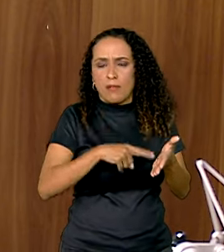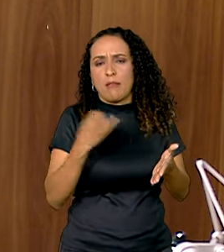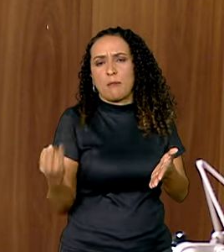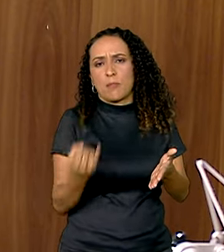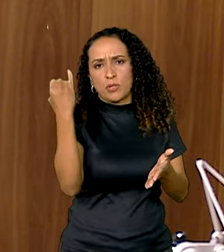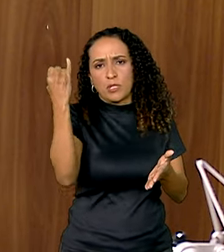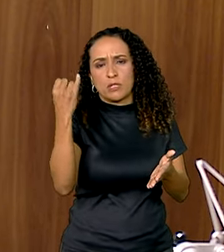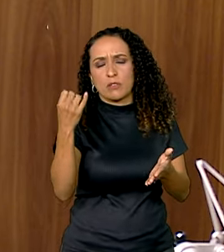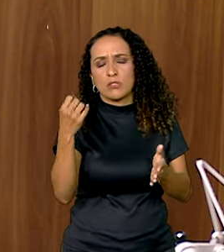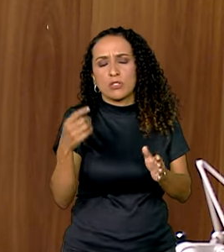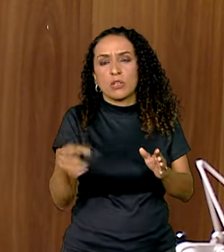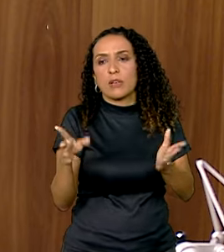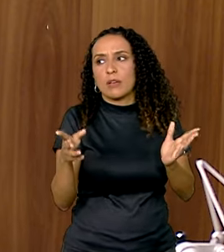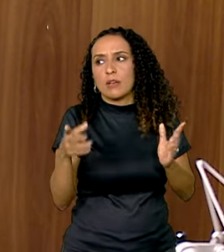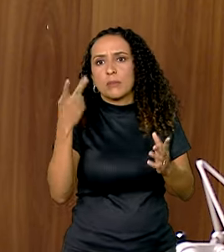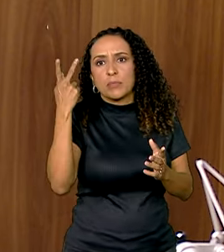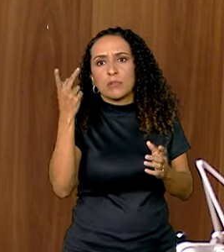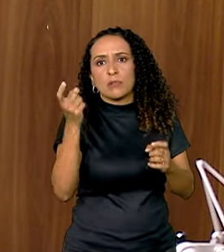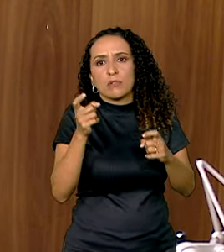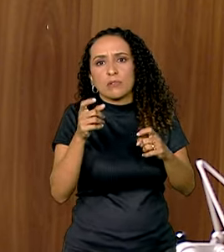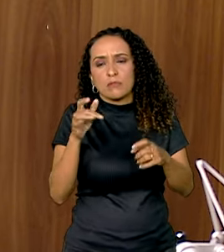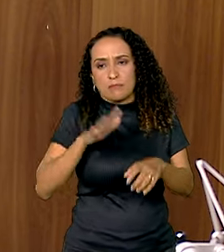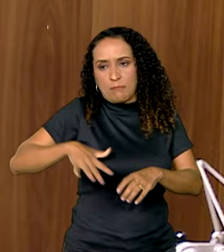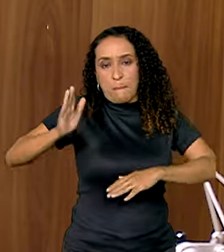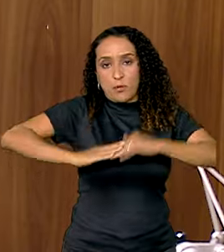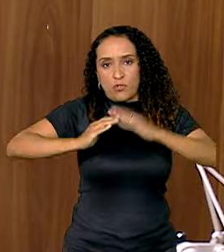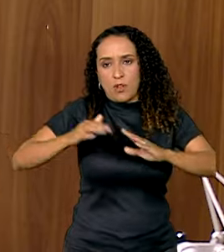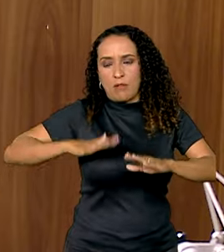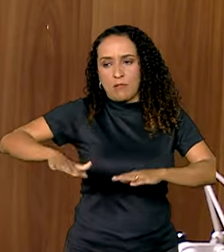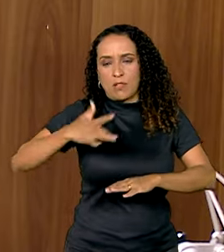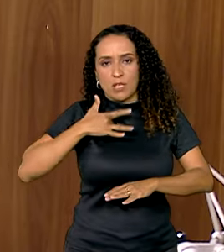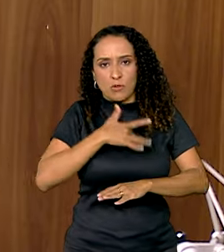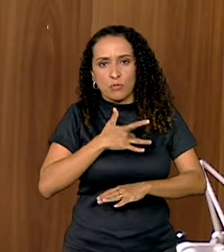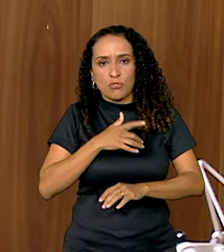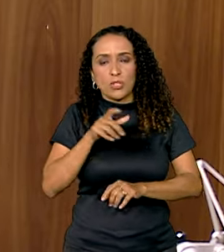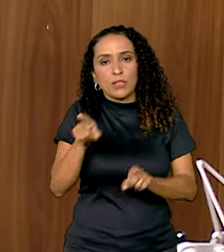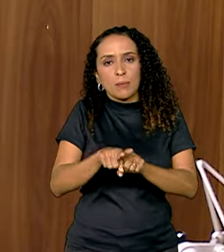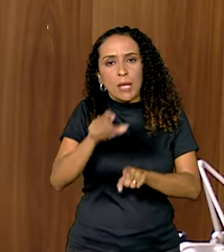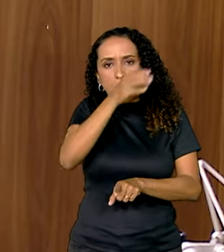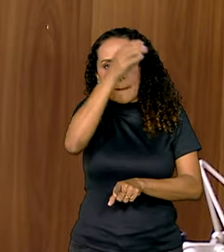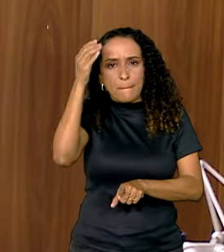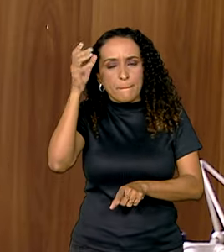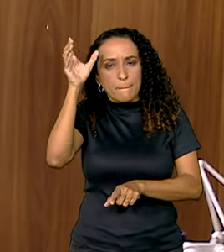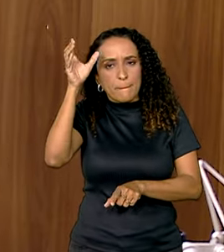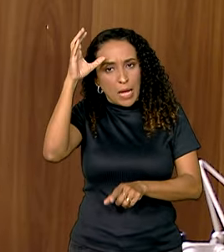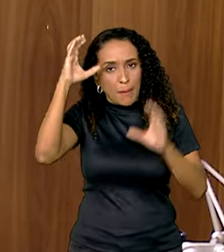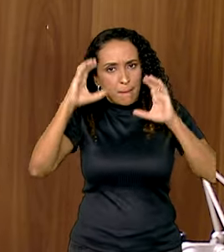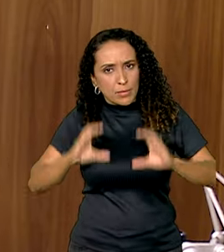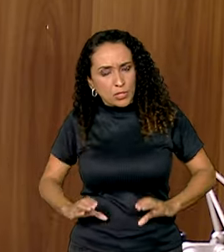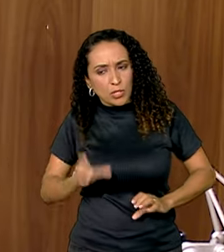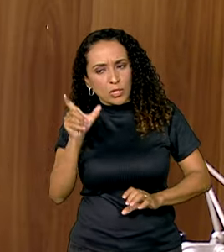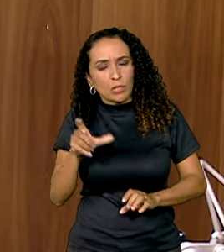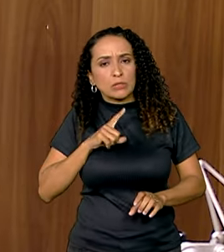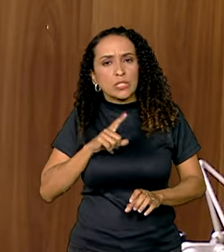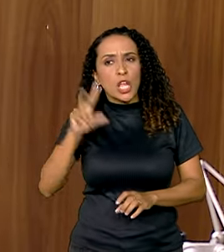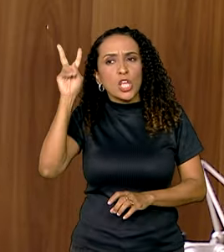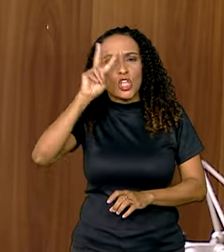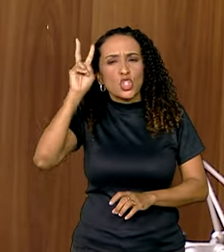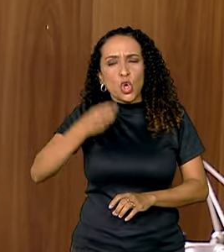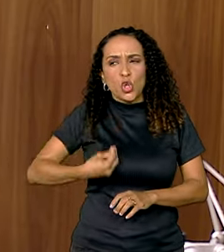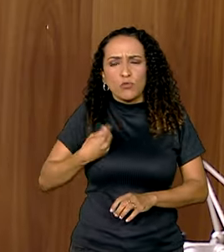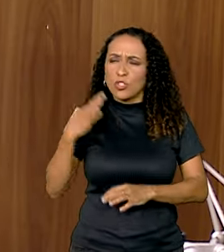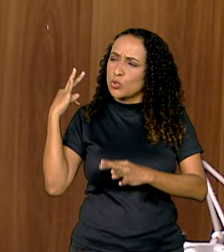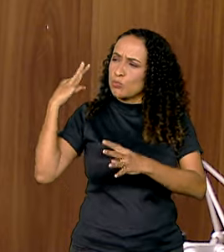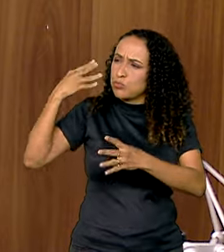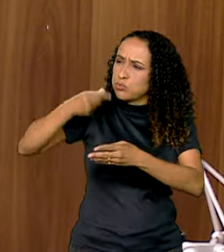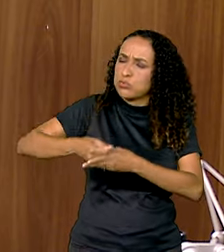para os profissionais de saúde e também para que o cidadão, a cidadã possa ter o seu histórico, né, isso